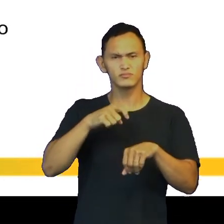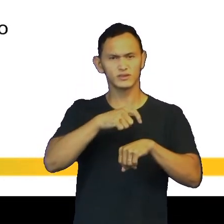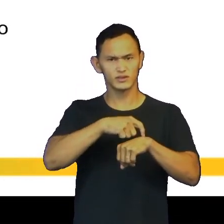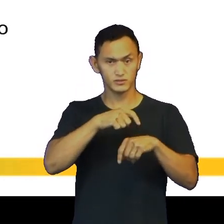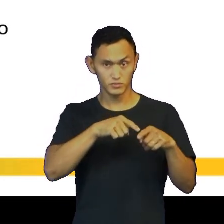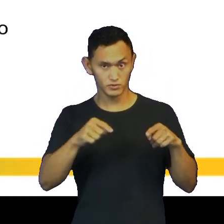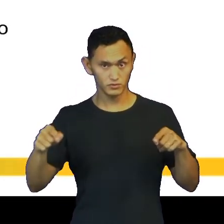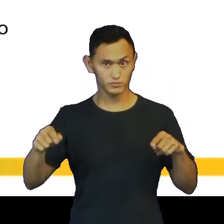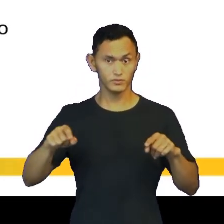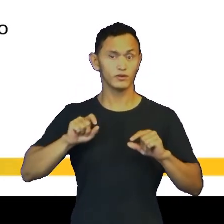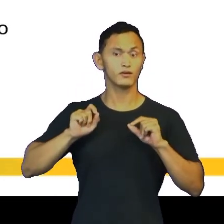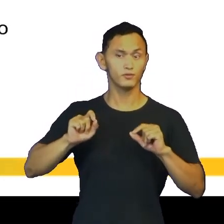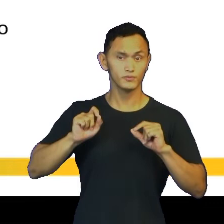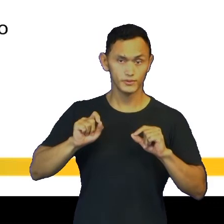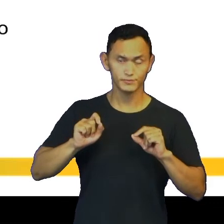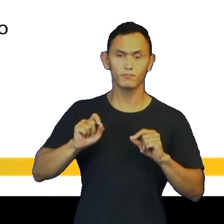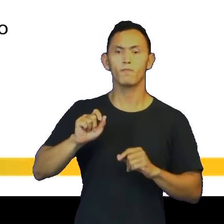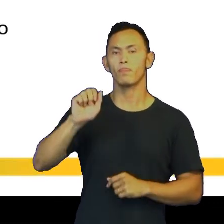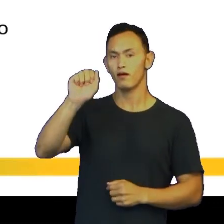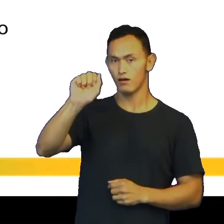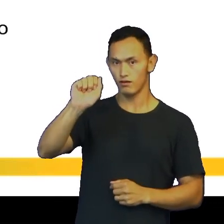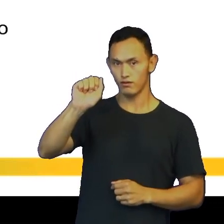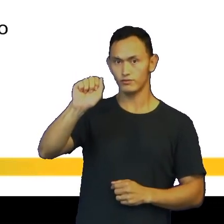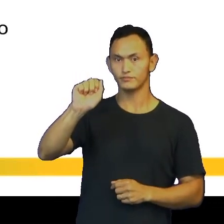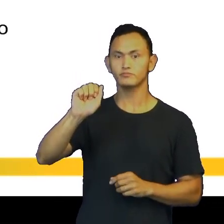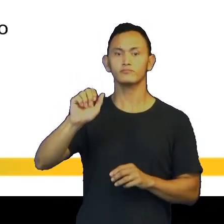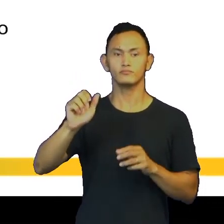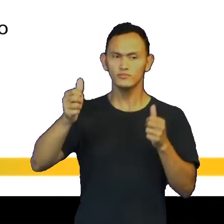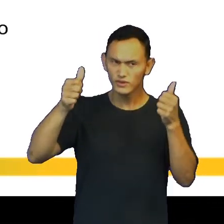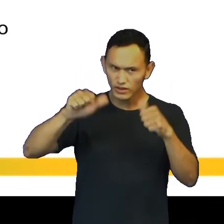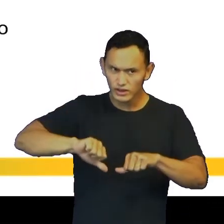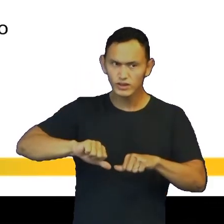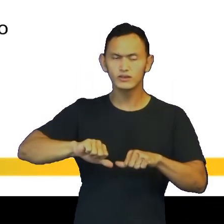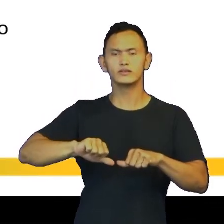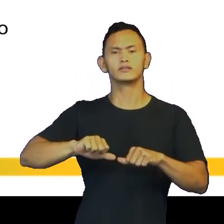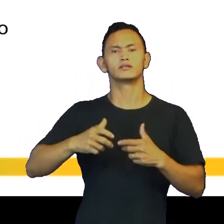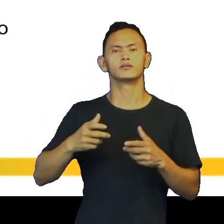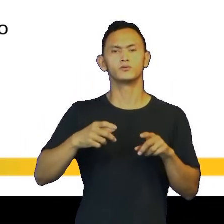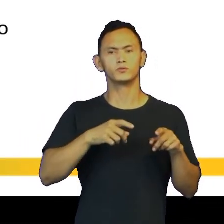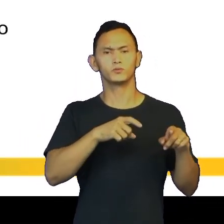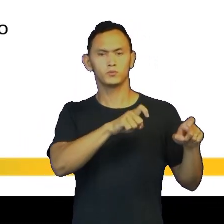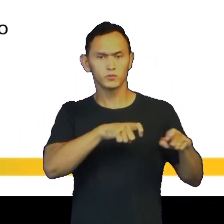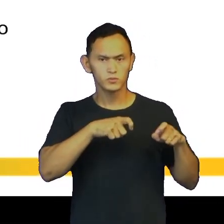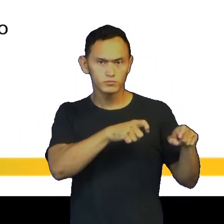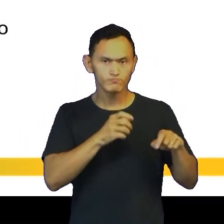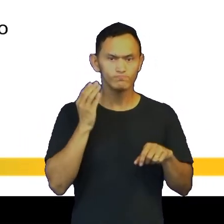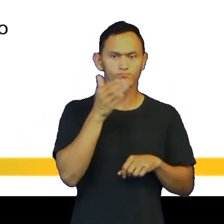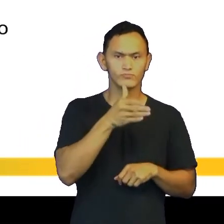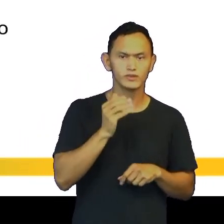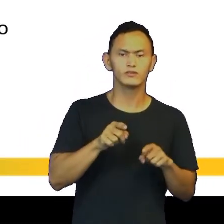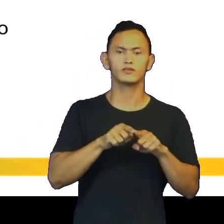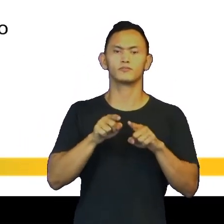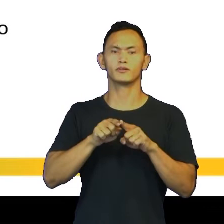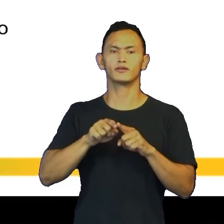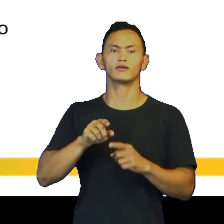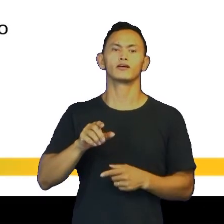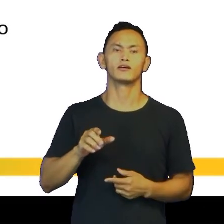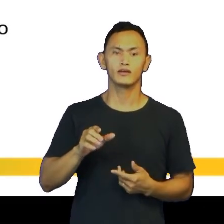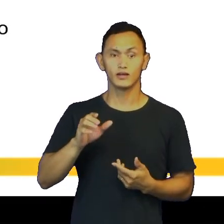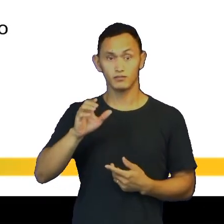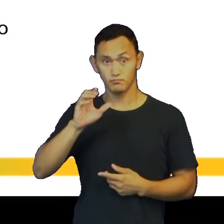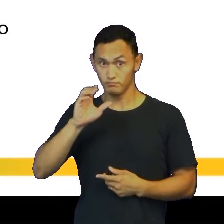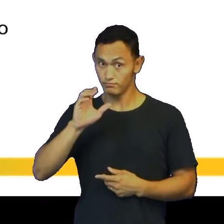século XX estão letra a crise do colonialismo A Ascensão do nacionalismo e do totalitarismo